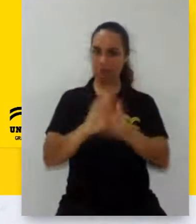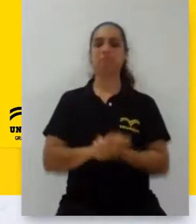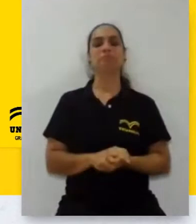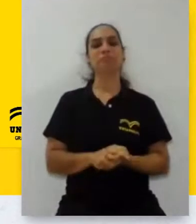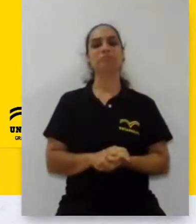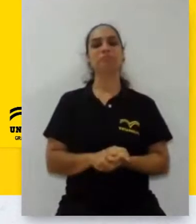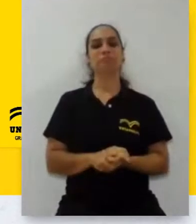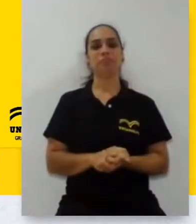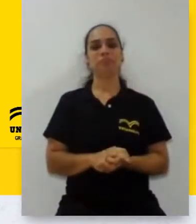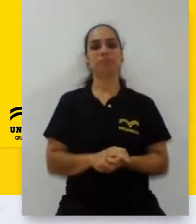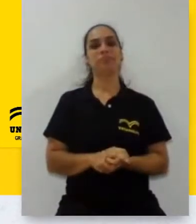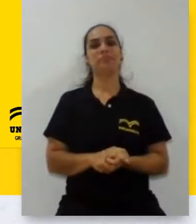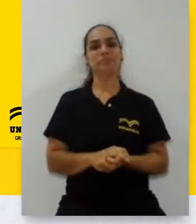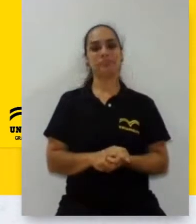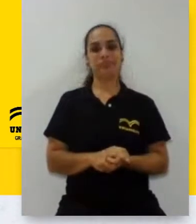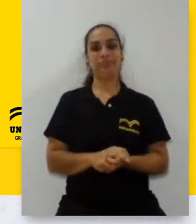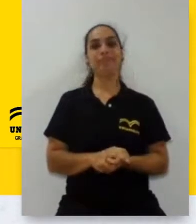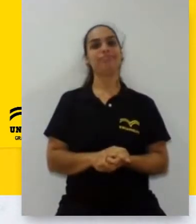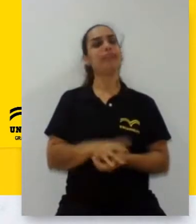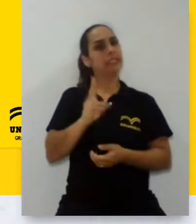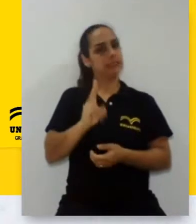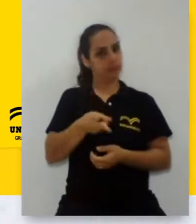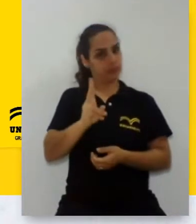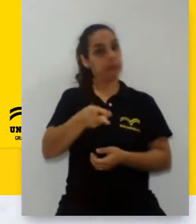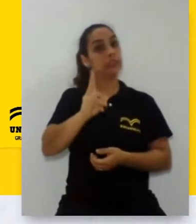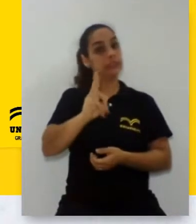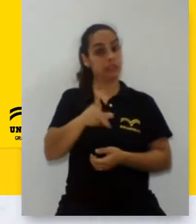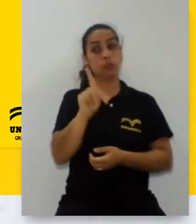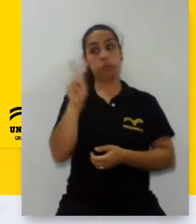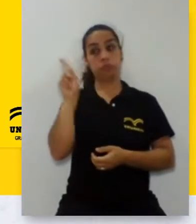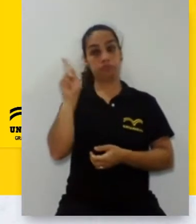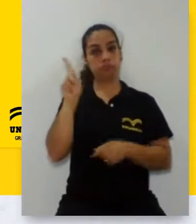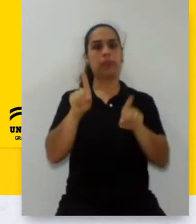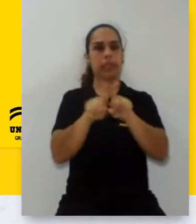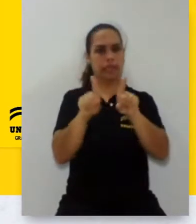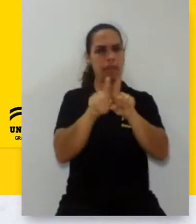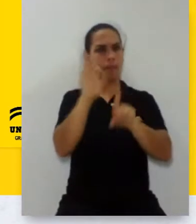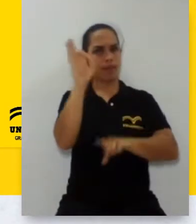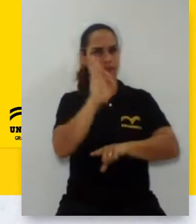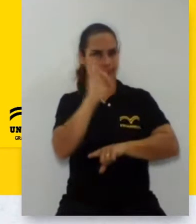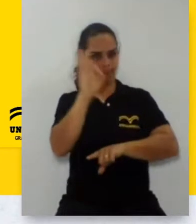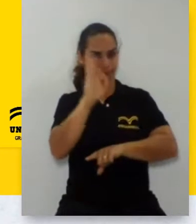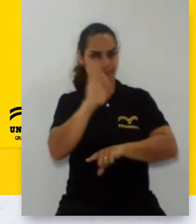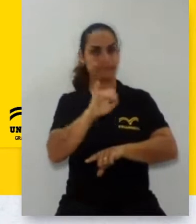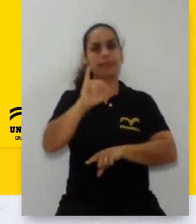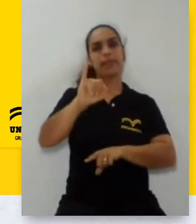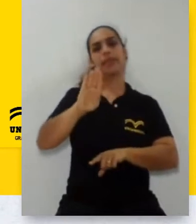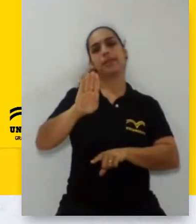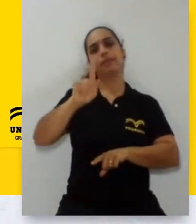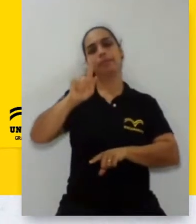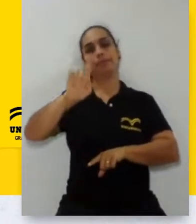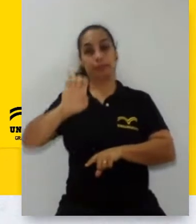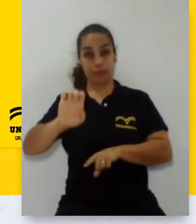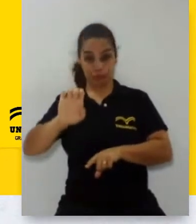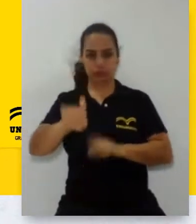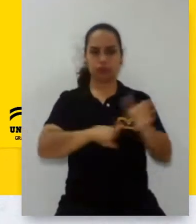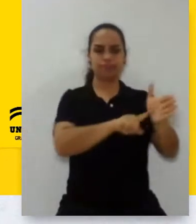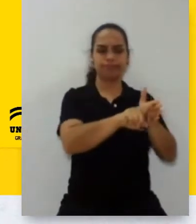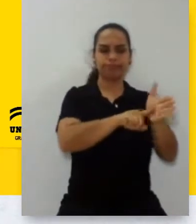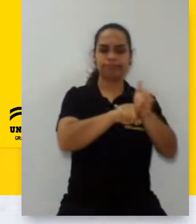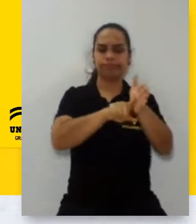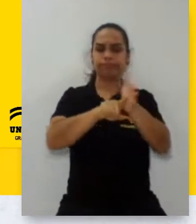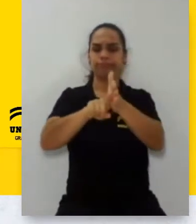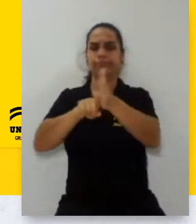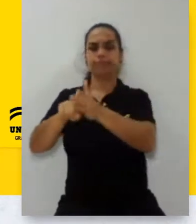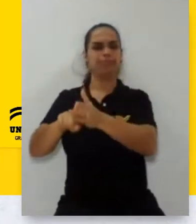o seguinte para vocês. Essa é uma estatística também de 2013, feita pelo IBGE. É uma pesquisa que foi feita com milhares de pessoas